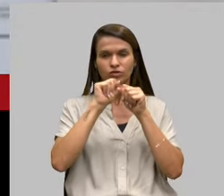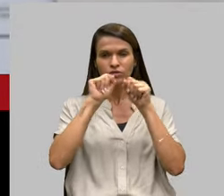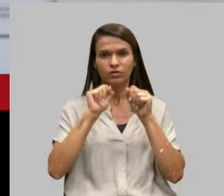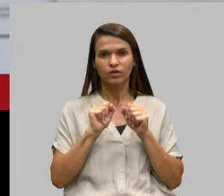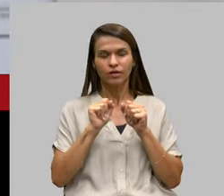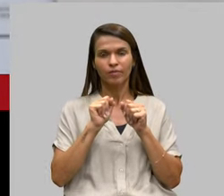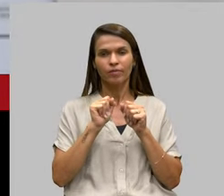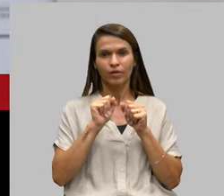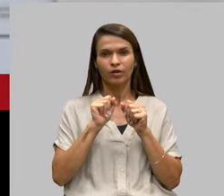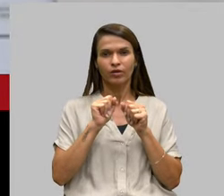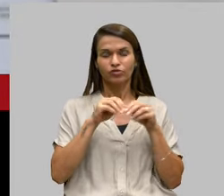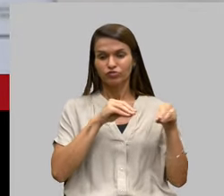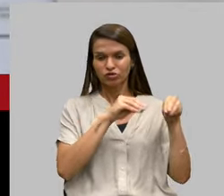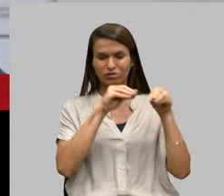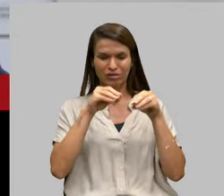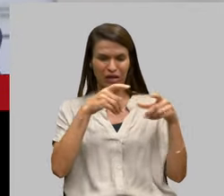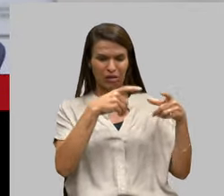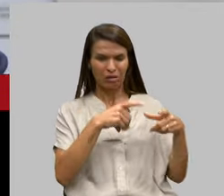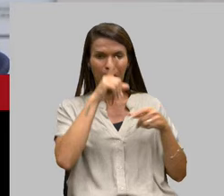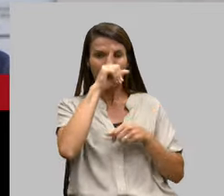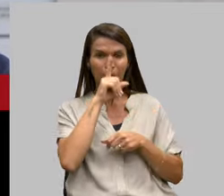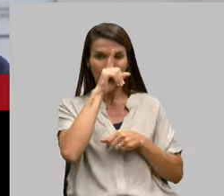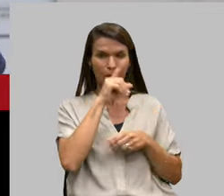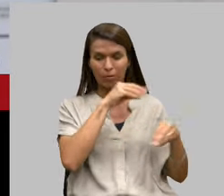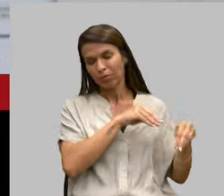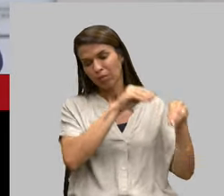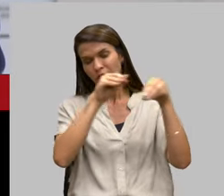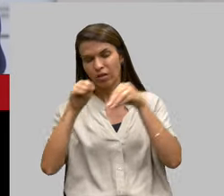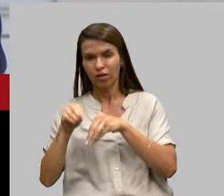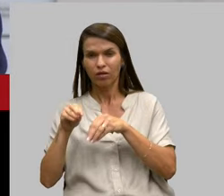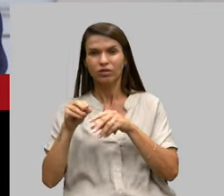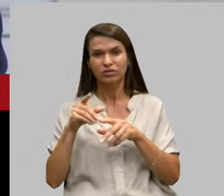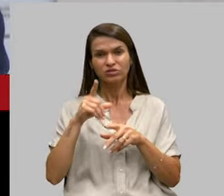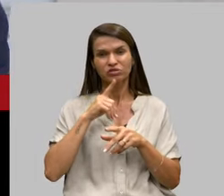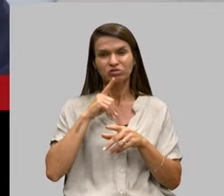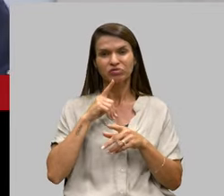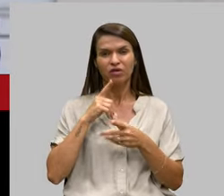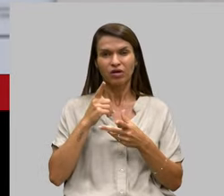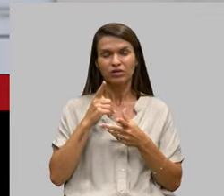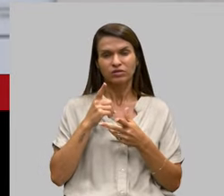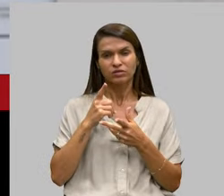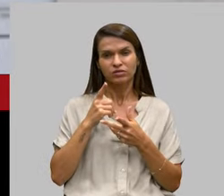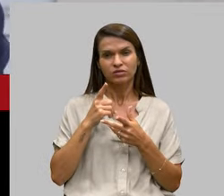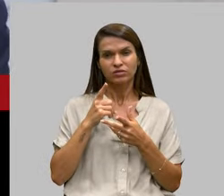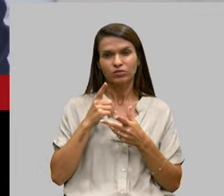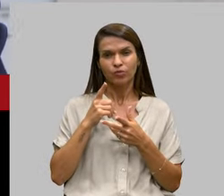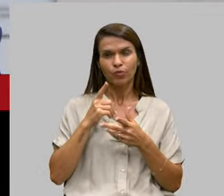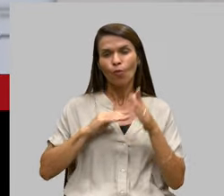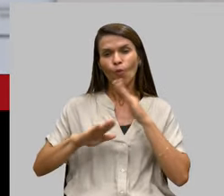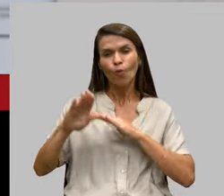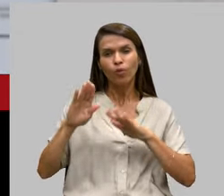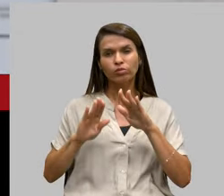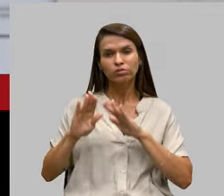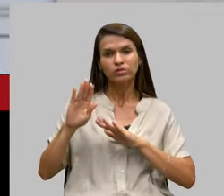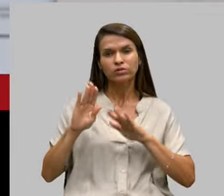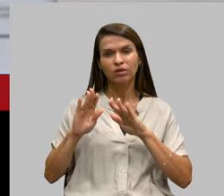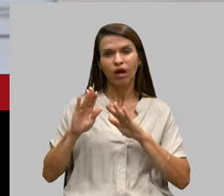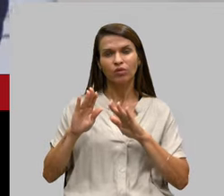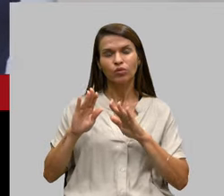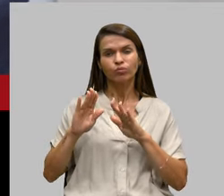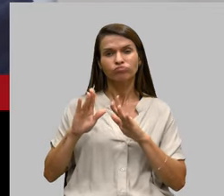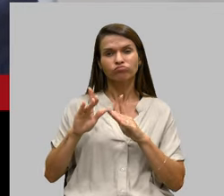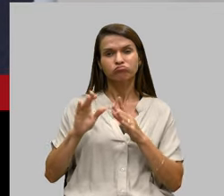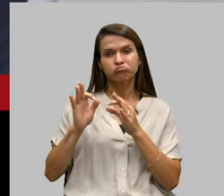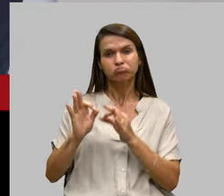ambiente insal lubrio para que ele tivesse o mínimo de condigno futuro porque é uma atividade que que